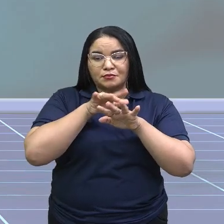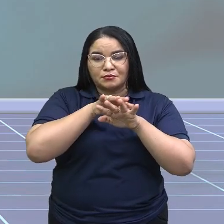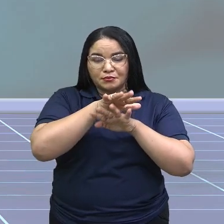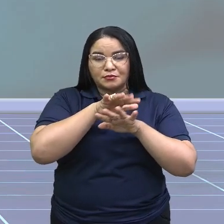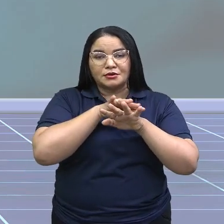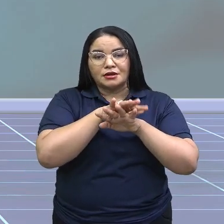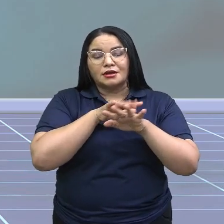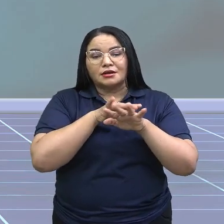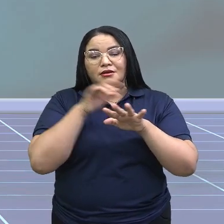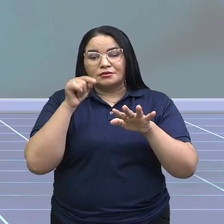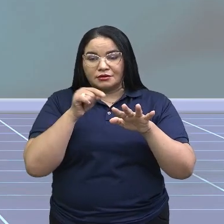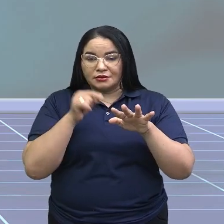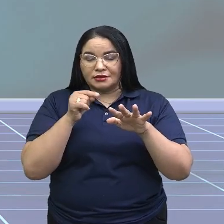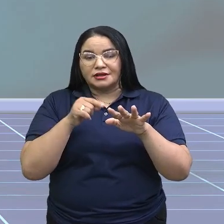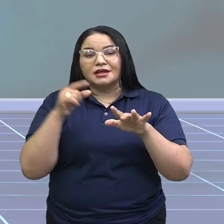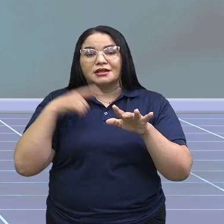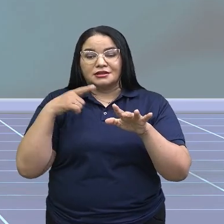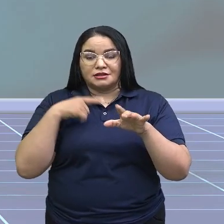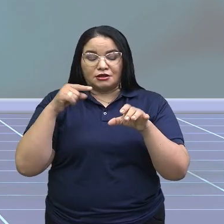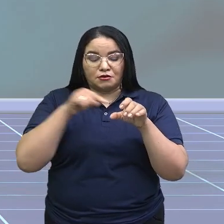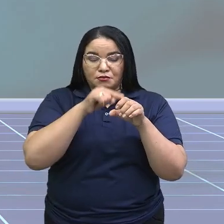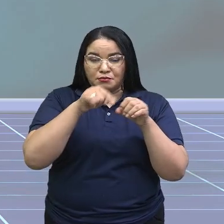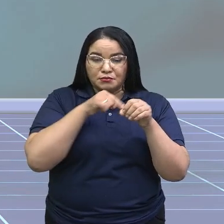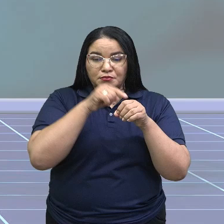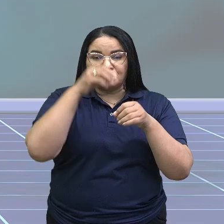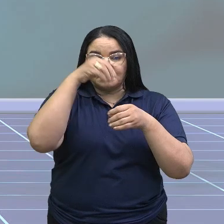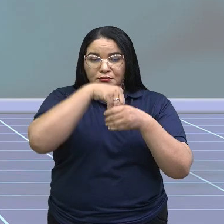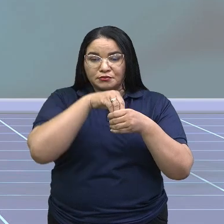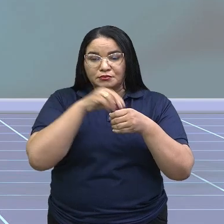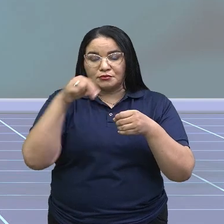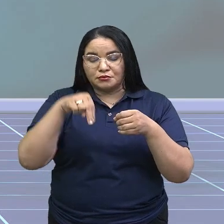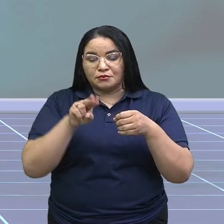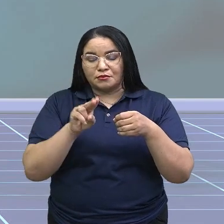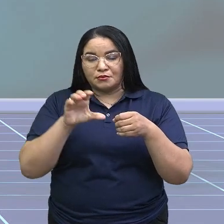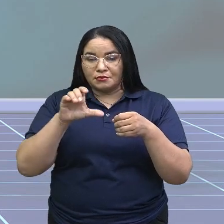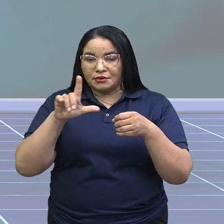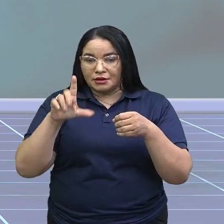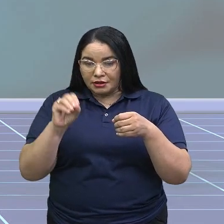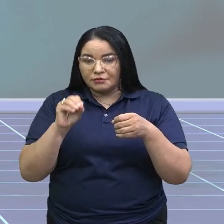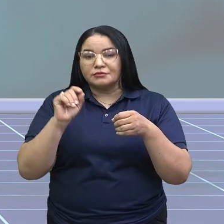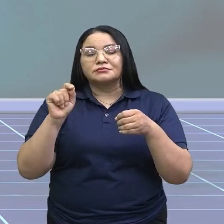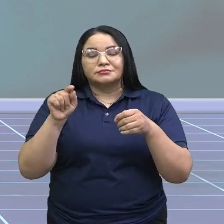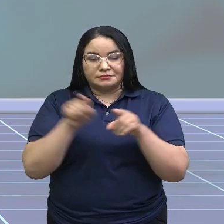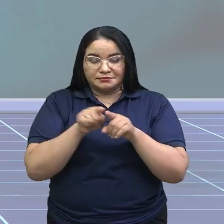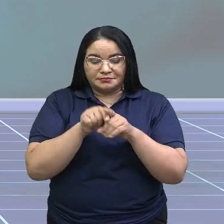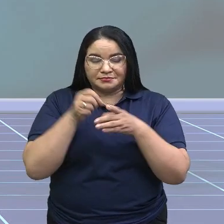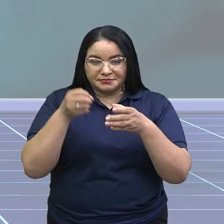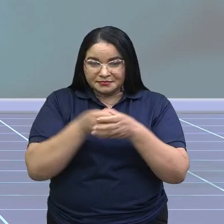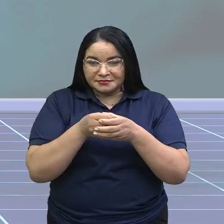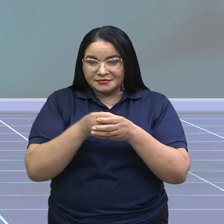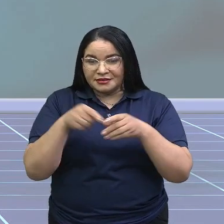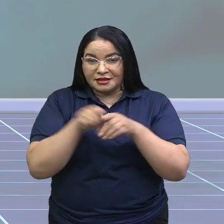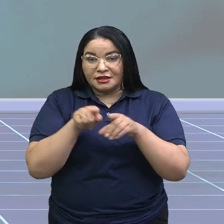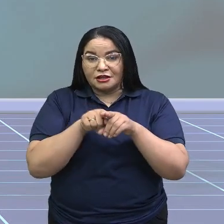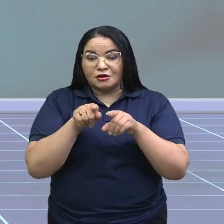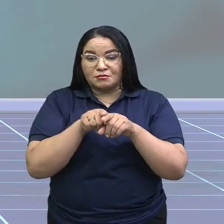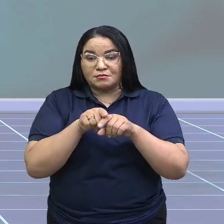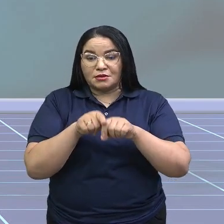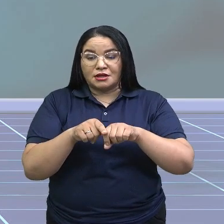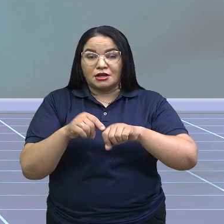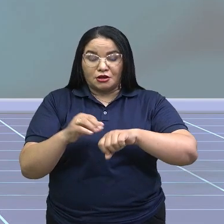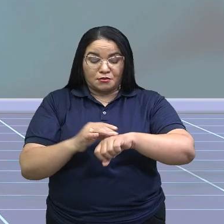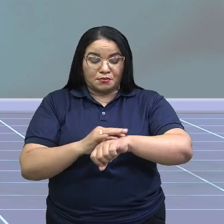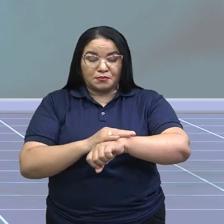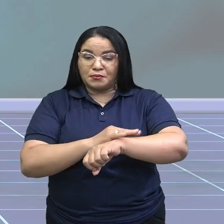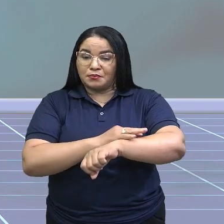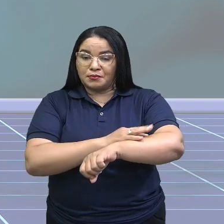tem o núcleo com o corpo celular e em seguida vai ter aquele prolongamento, aquela parte mais